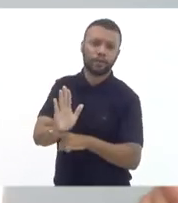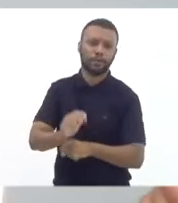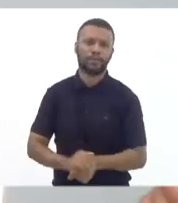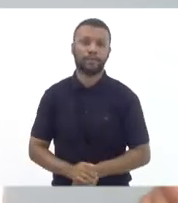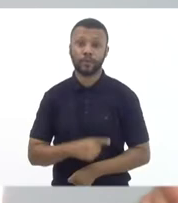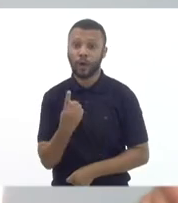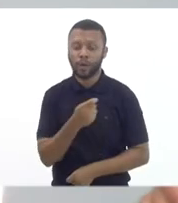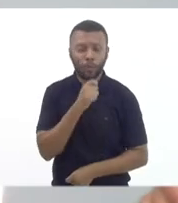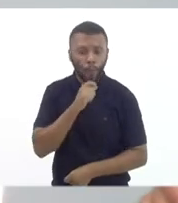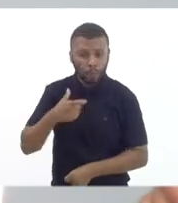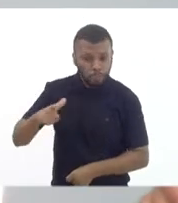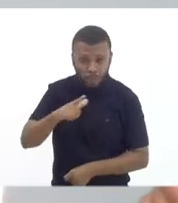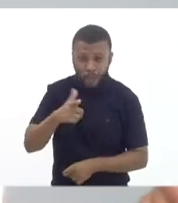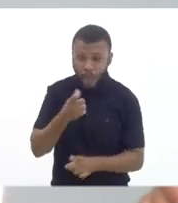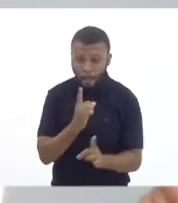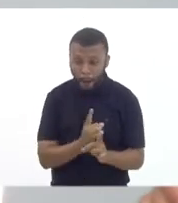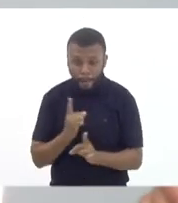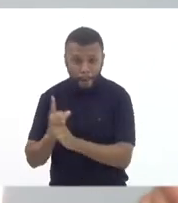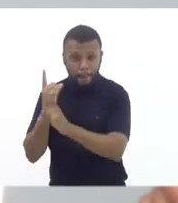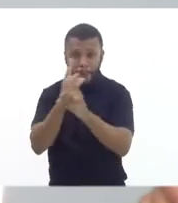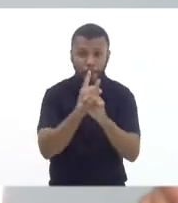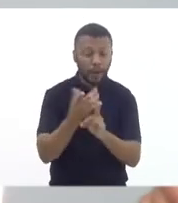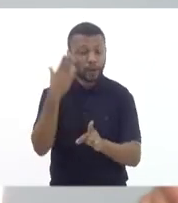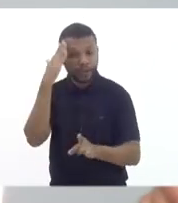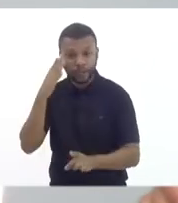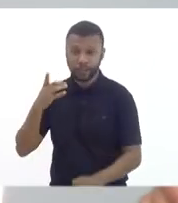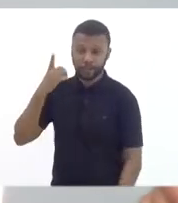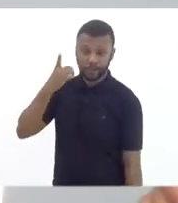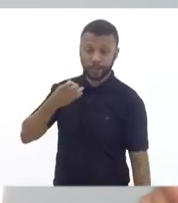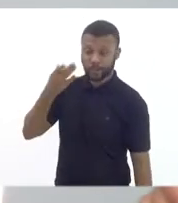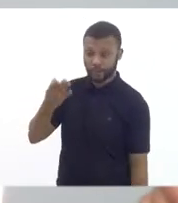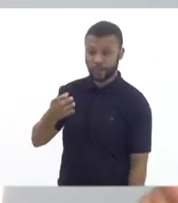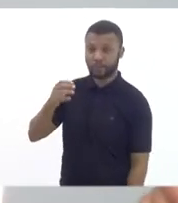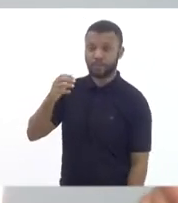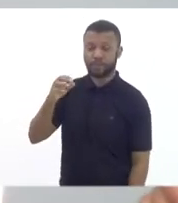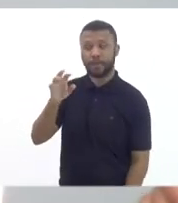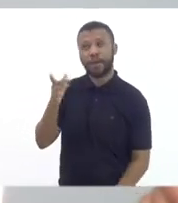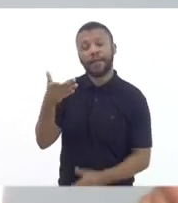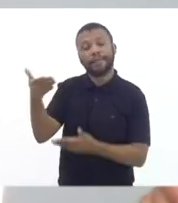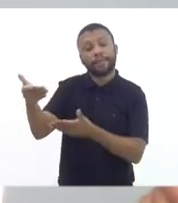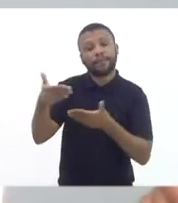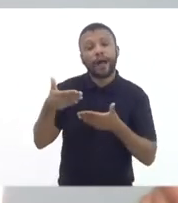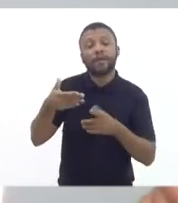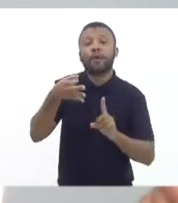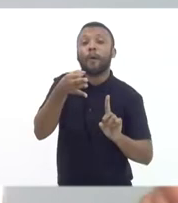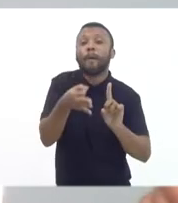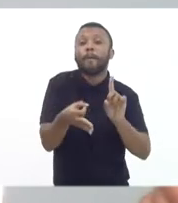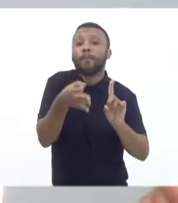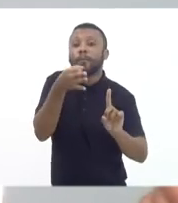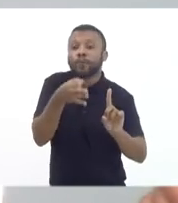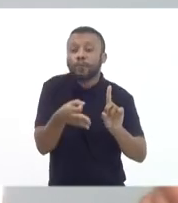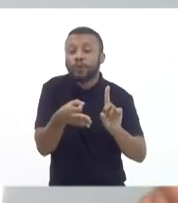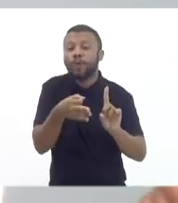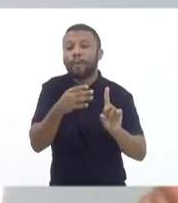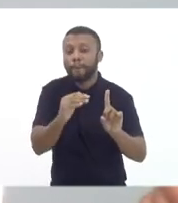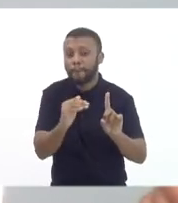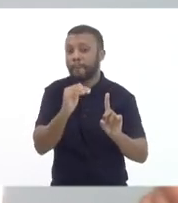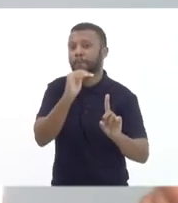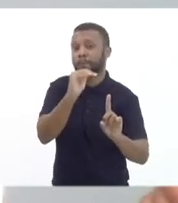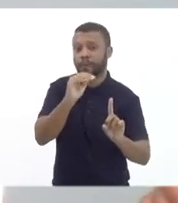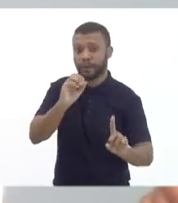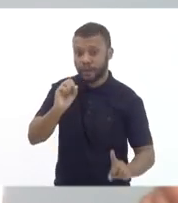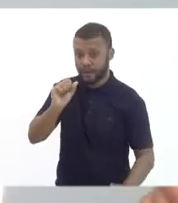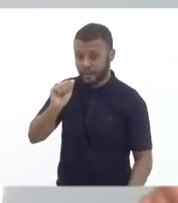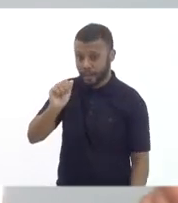encontrou. É uma pena, eu sei que o deputado Schmidt deve ter convidado o promotor Saturnino, É uma pena que o Saturnino tenha vindo, porque a gente